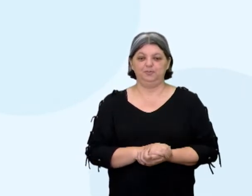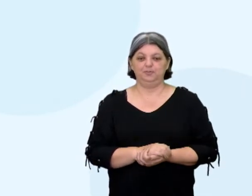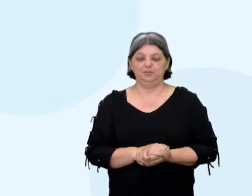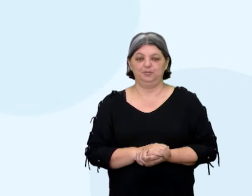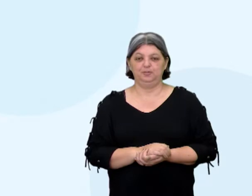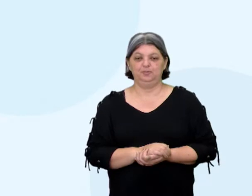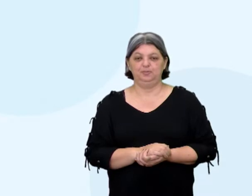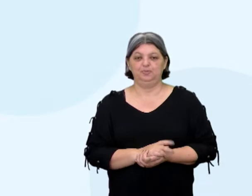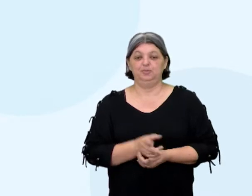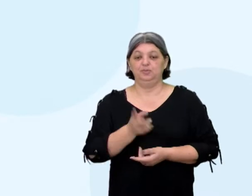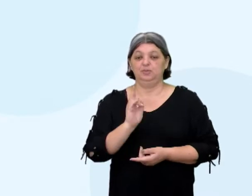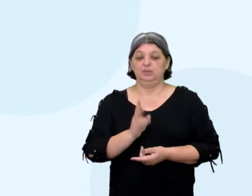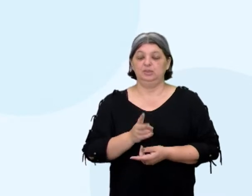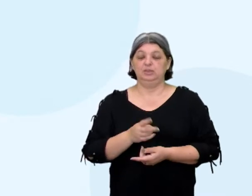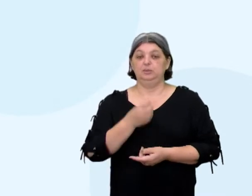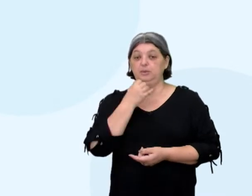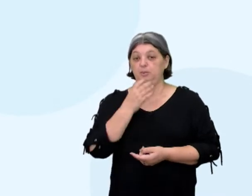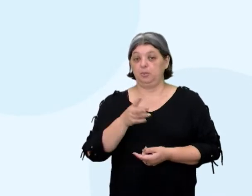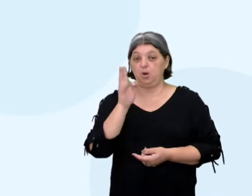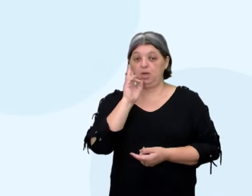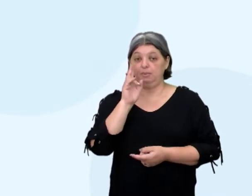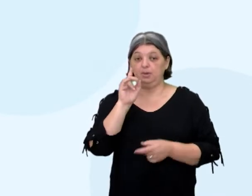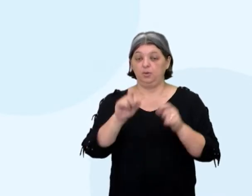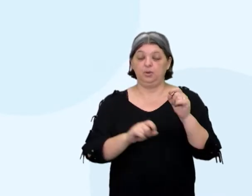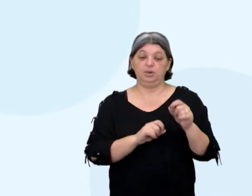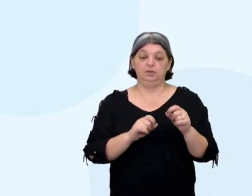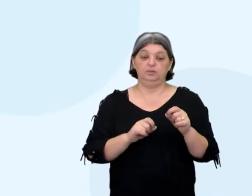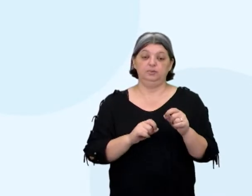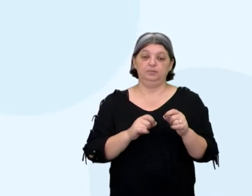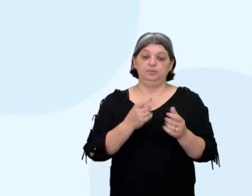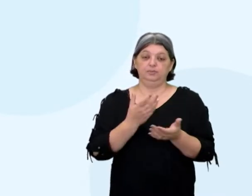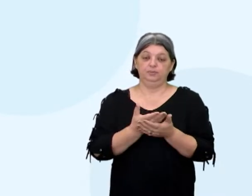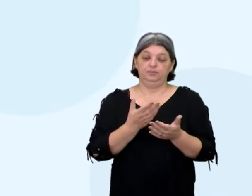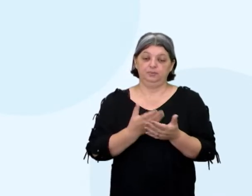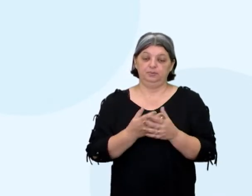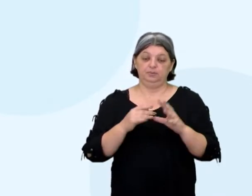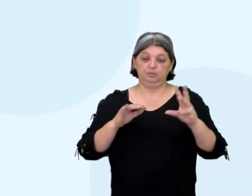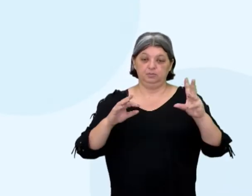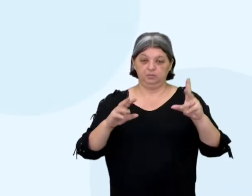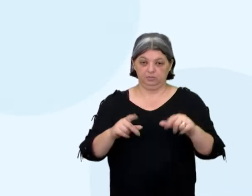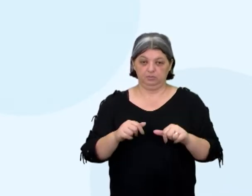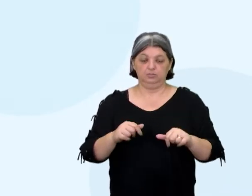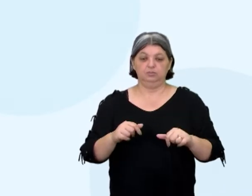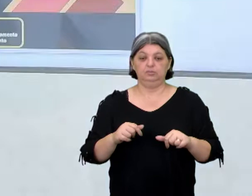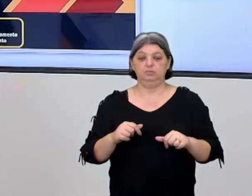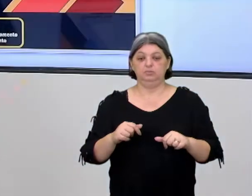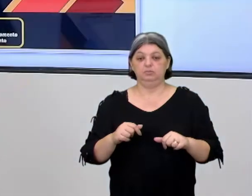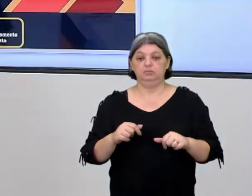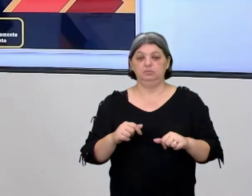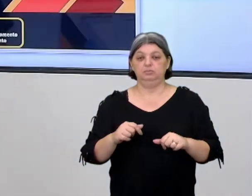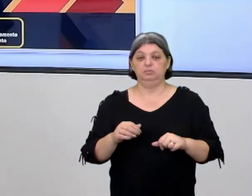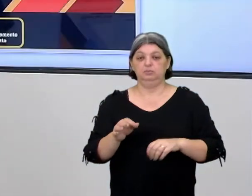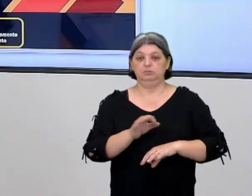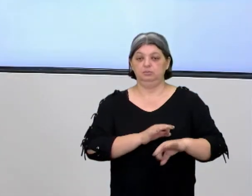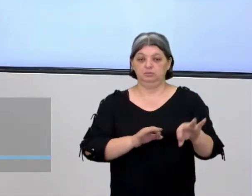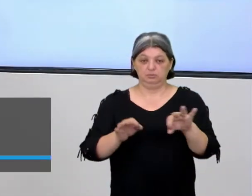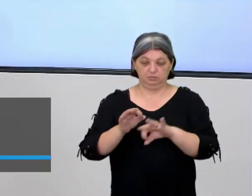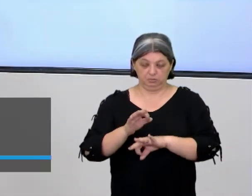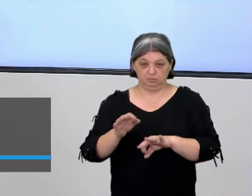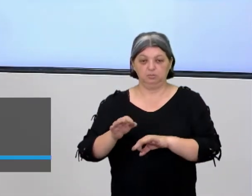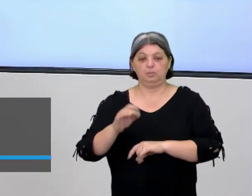vale ressaltar que todas as aulas são produzidas, né, baseadas aí, norteadas por esse material